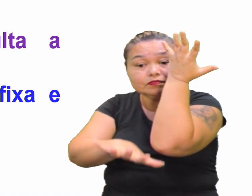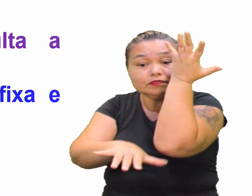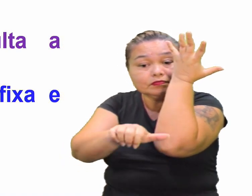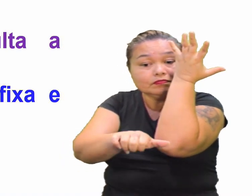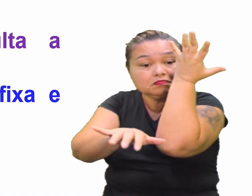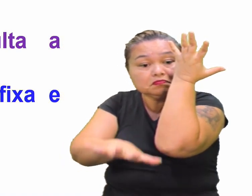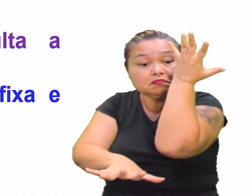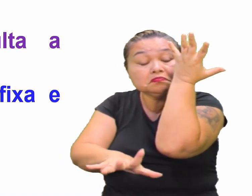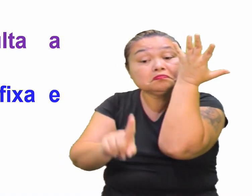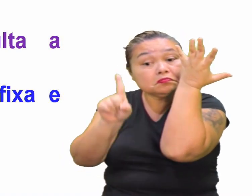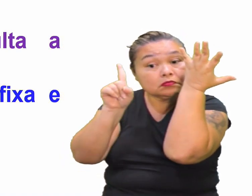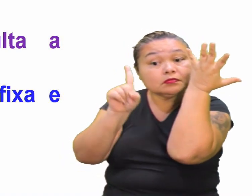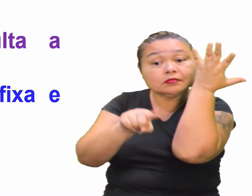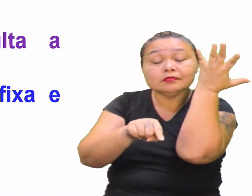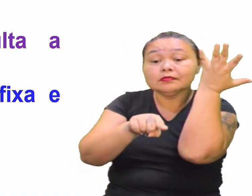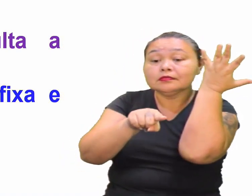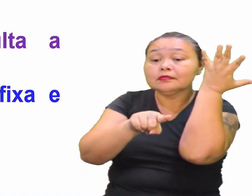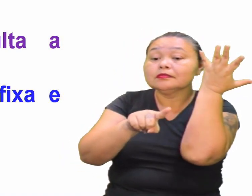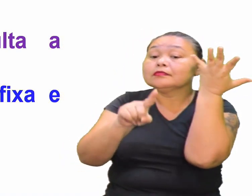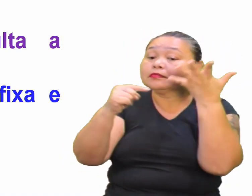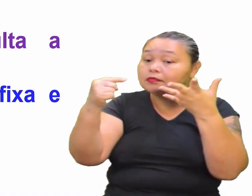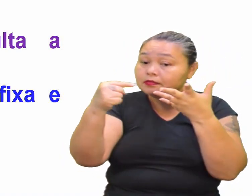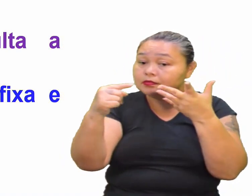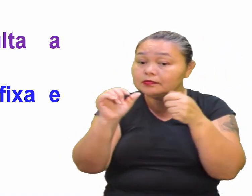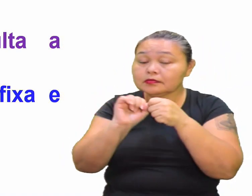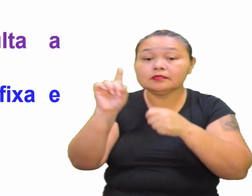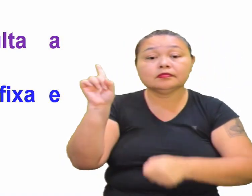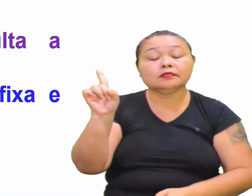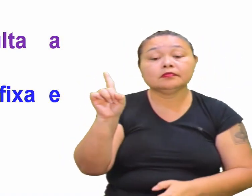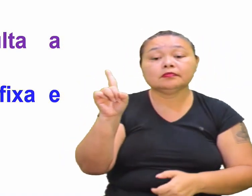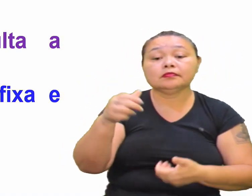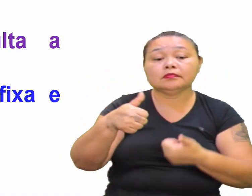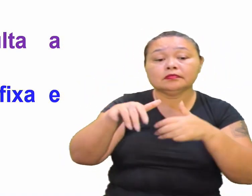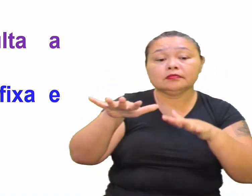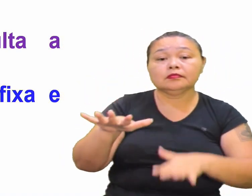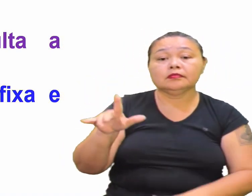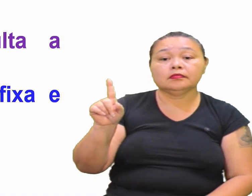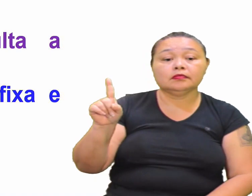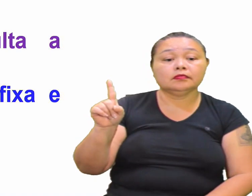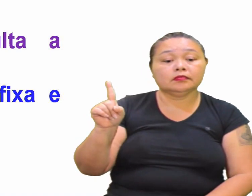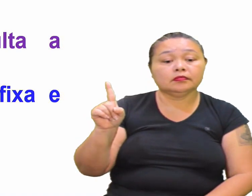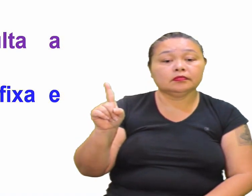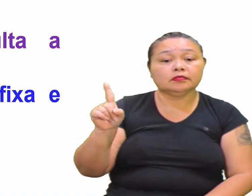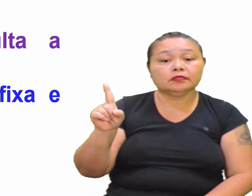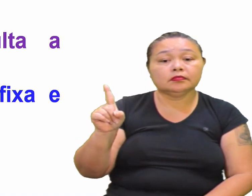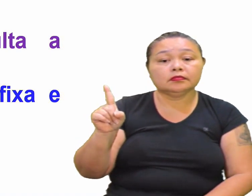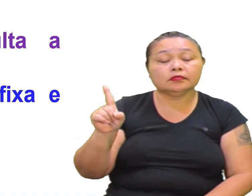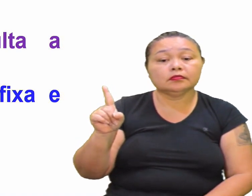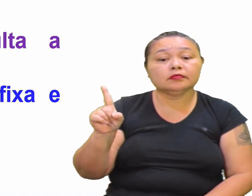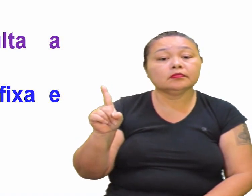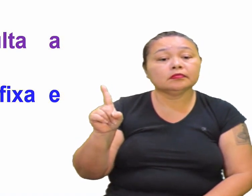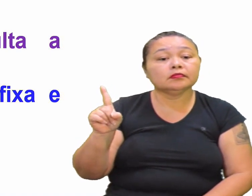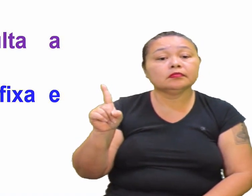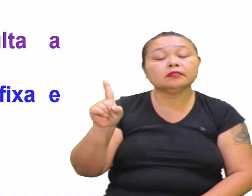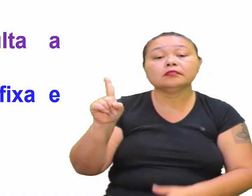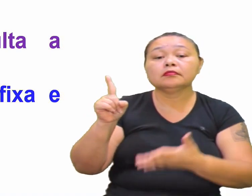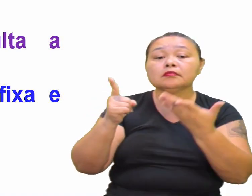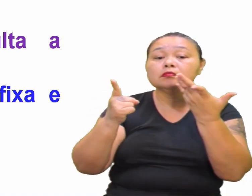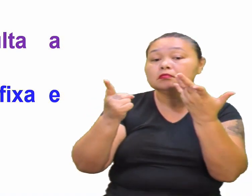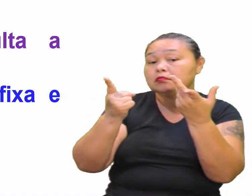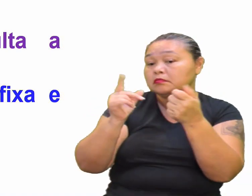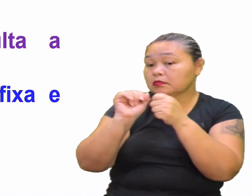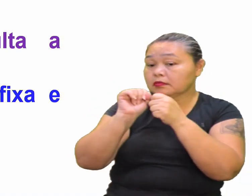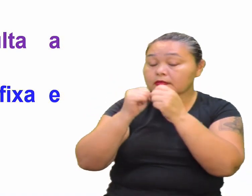né, que é desfavorável a que plantas, vou até marcar aqui, né, desfavoráveis, a que plantas